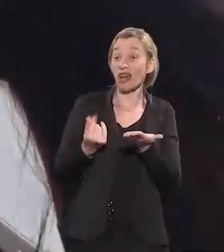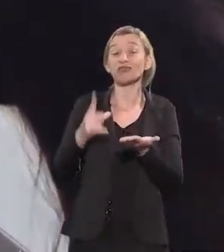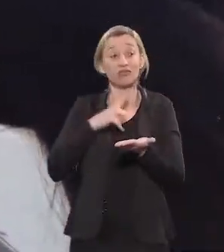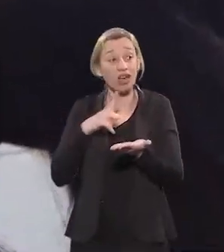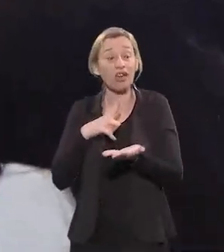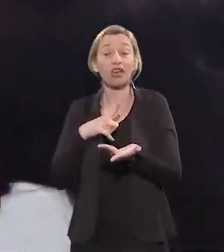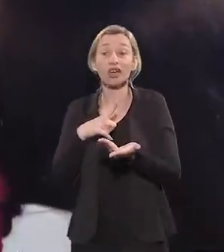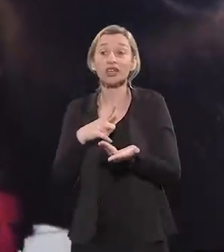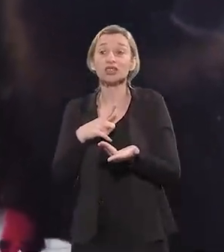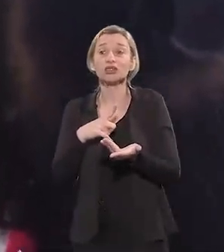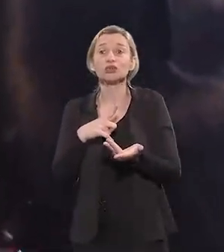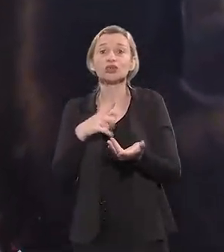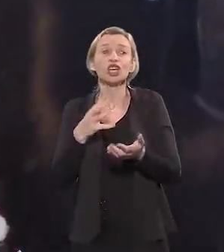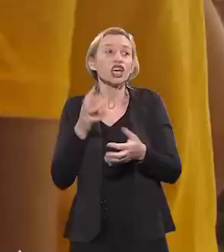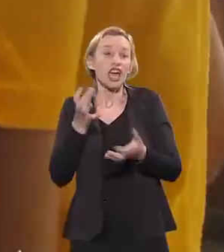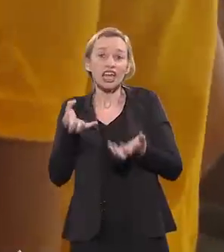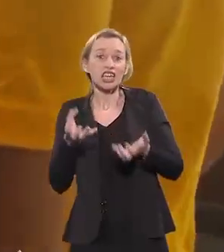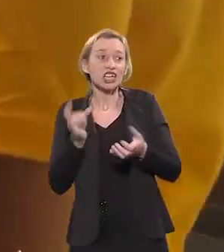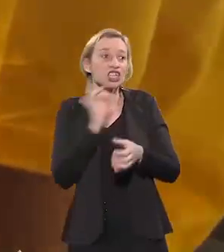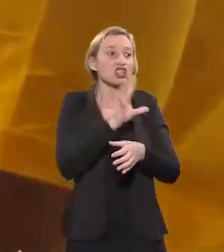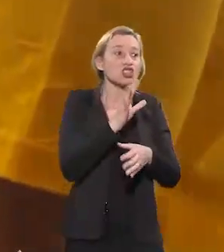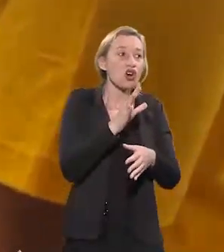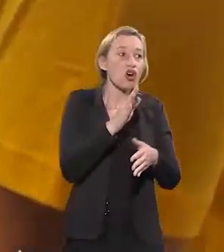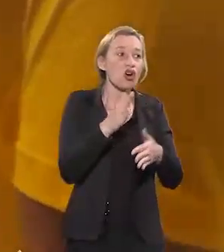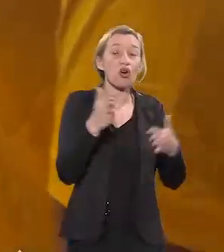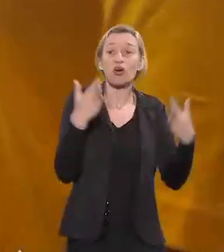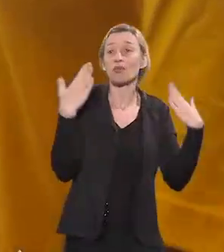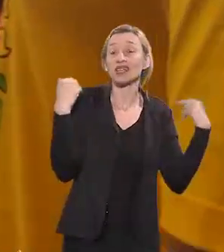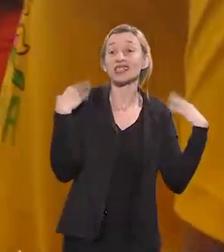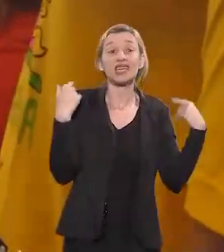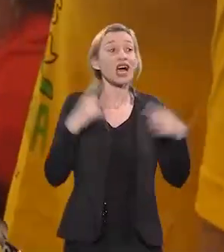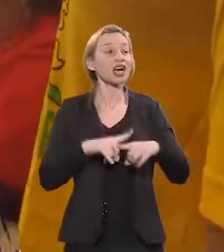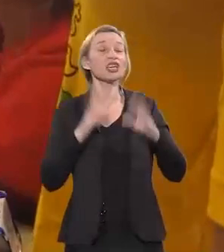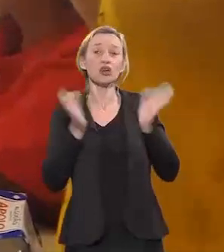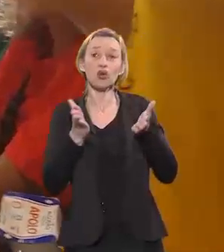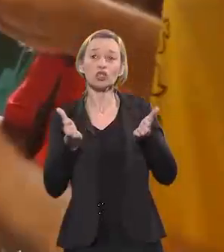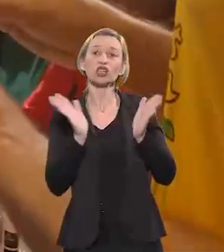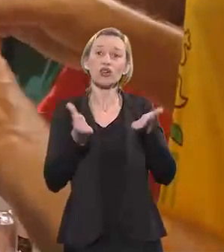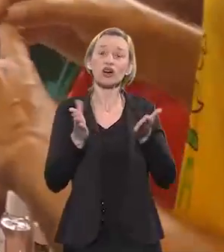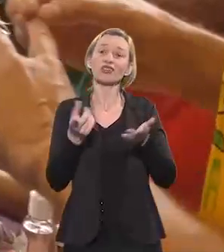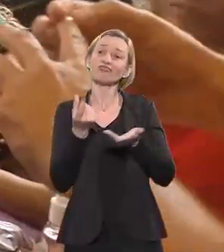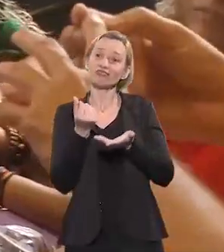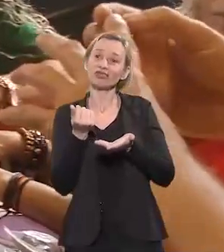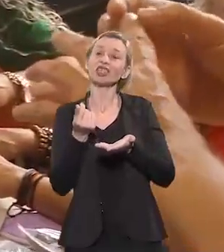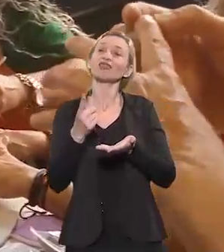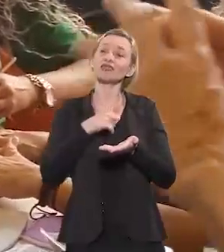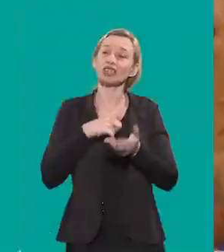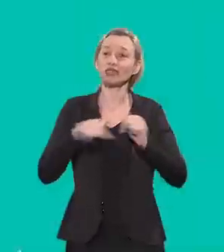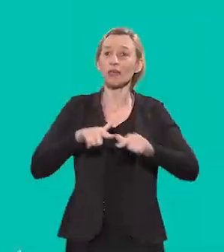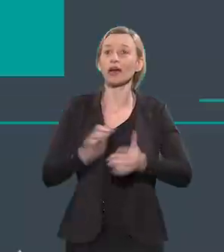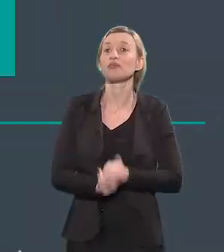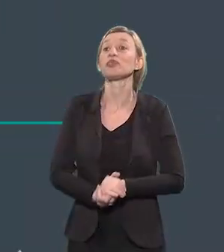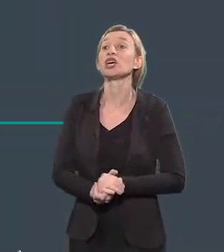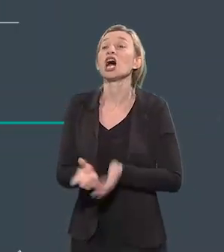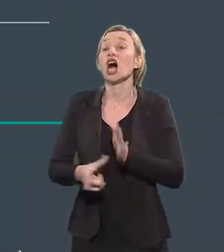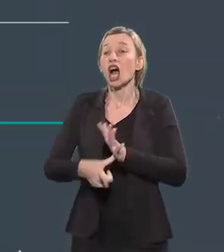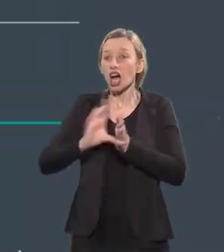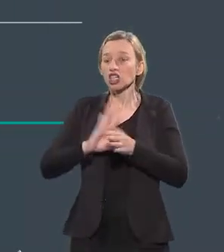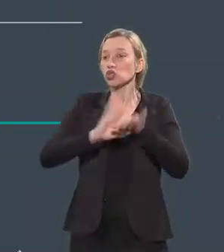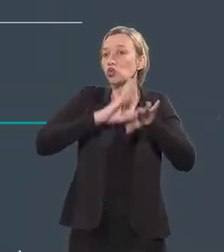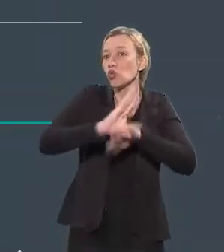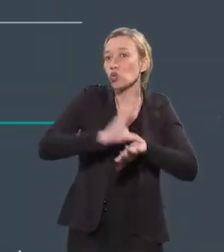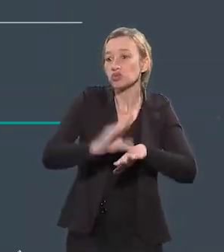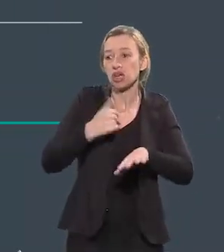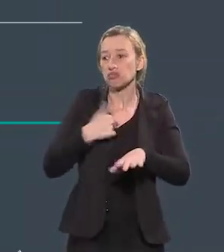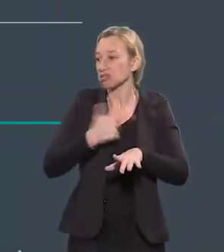gerar renda, né, naquilo que foi, eu vim buscar só um entretenimento e hoje eu estou vendendo isso que eu estou produzindo. Antes do